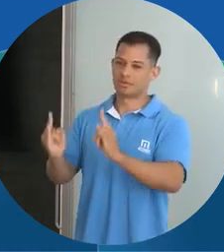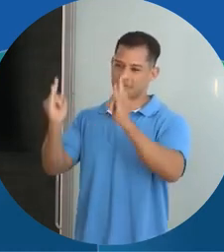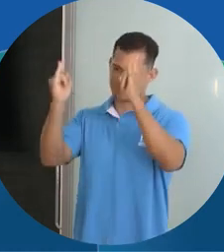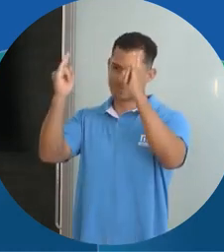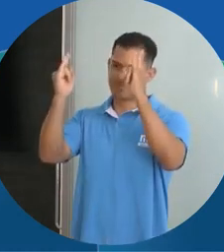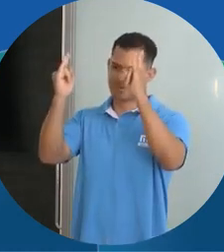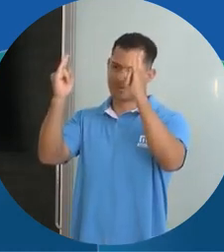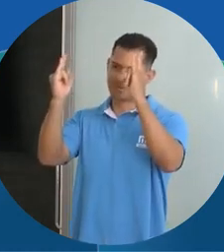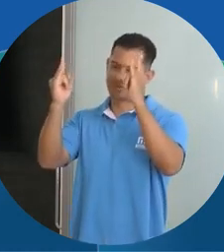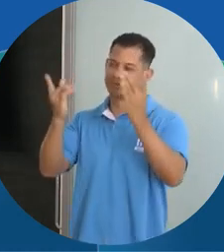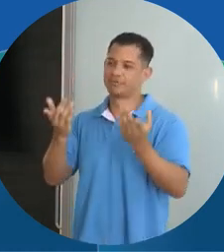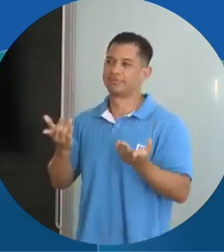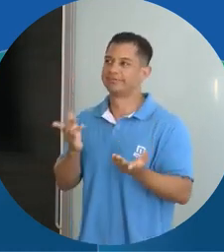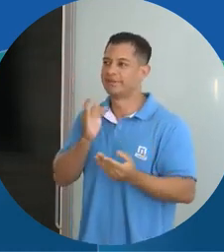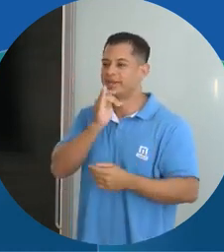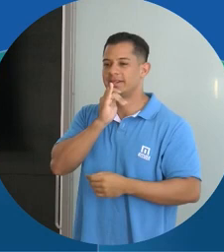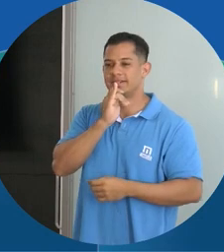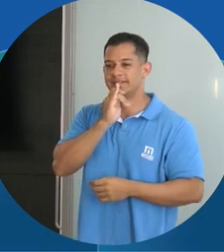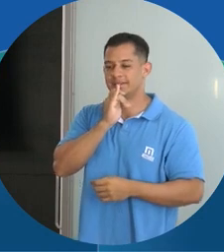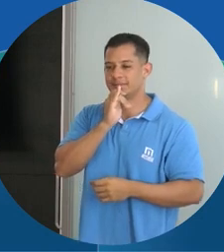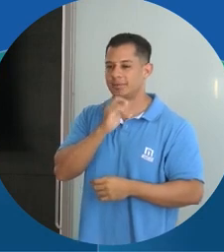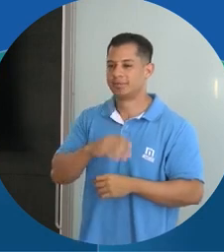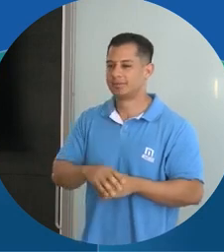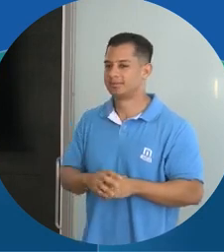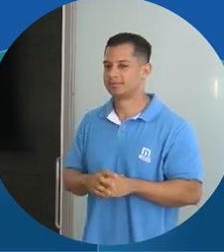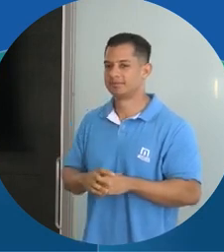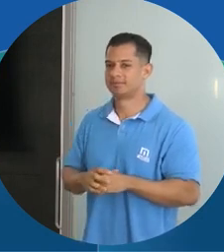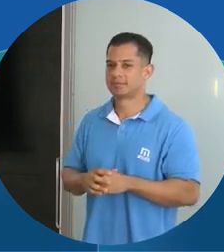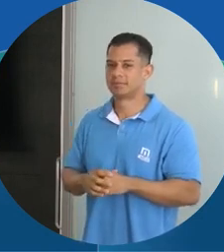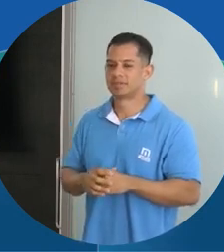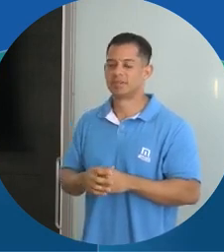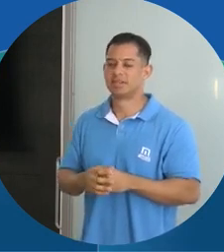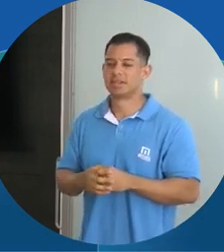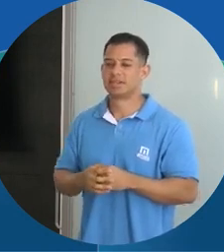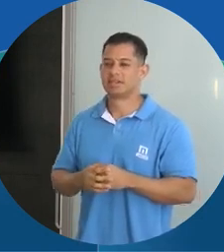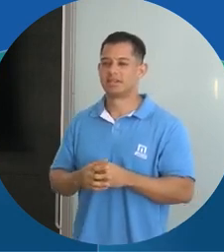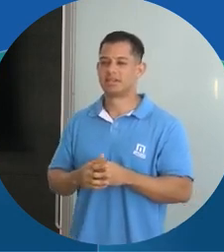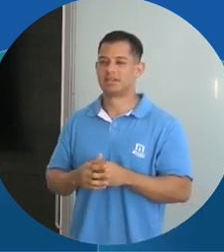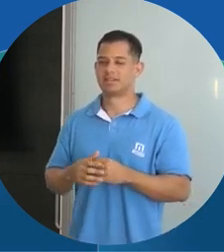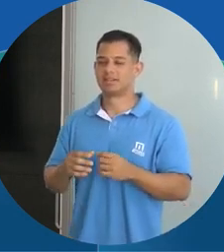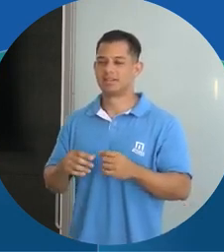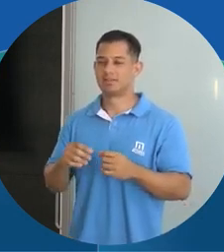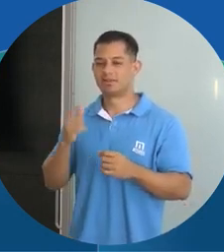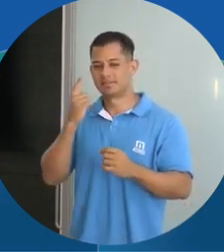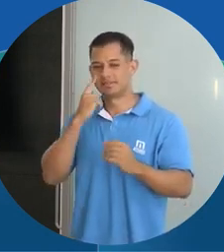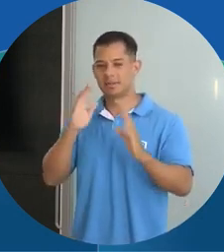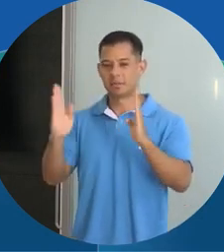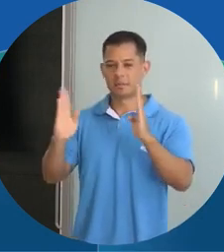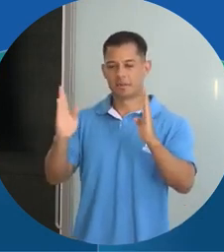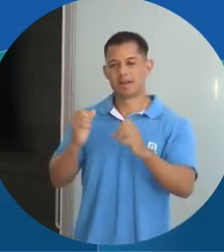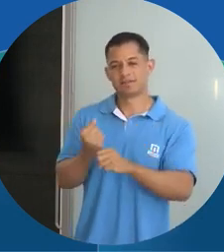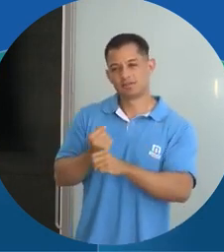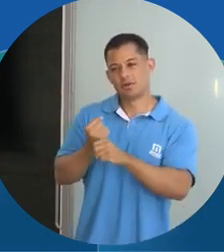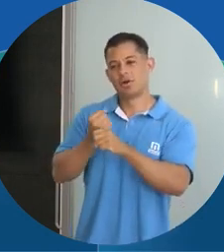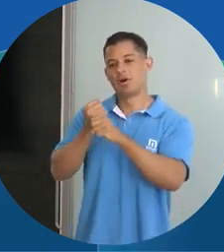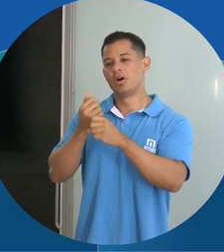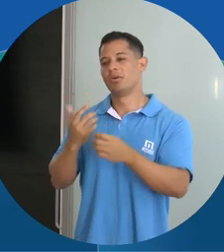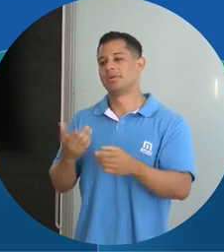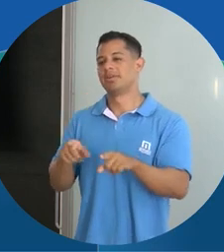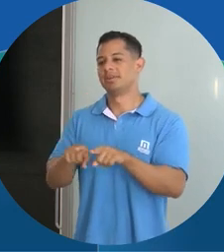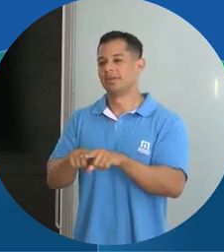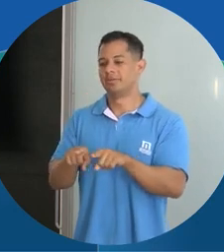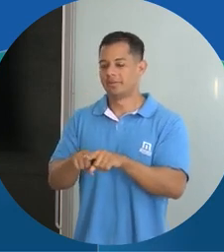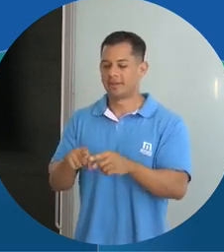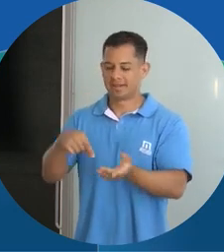né, quando naquela composição de custo que a gente faz, de prazo de obra, de comprimento de estaca, de